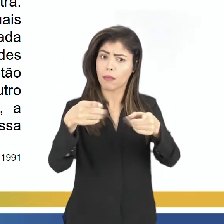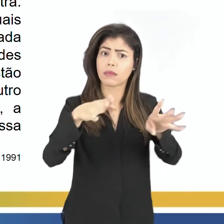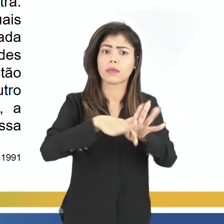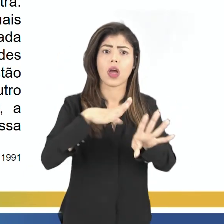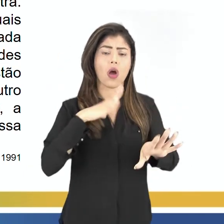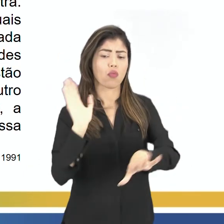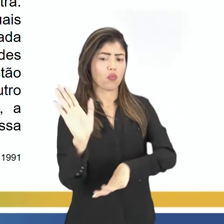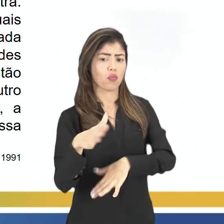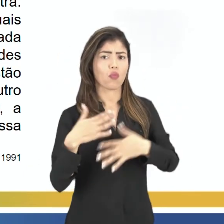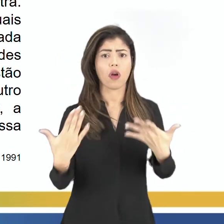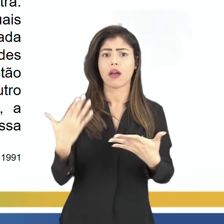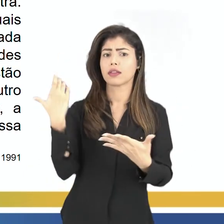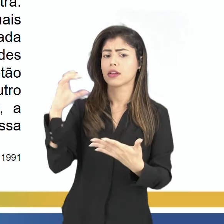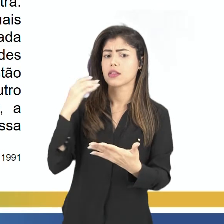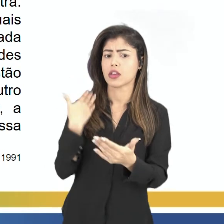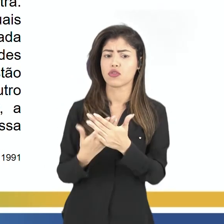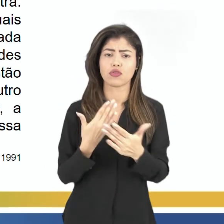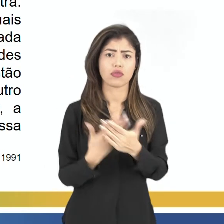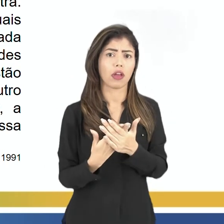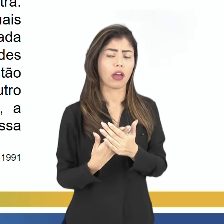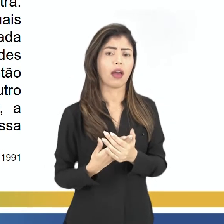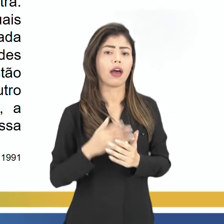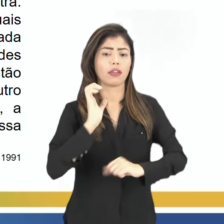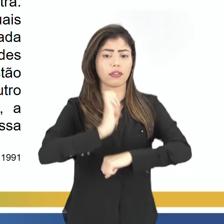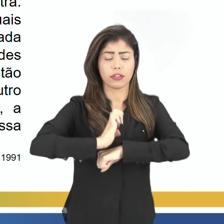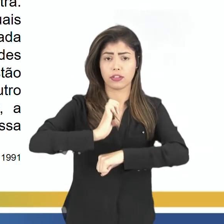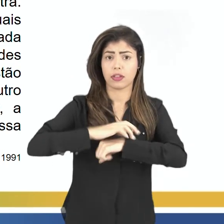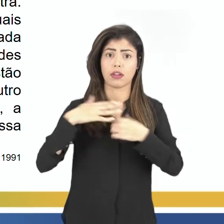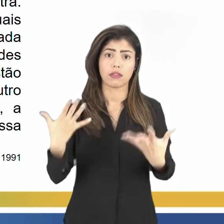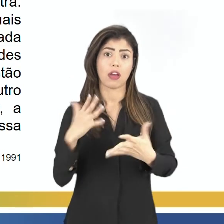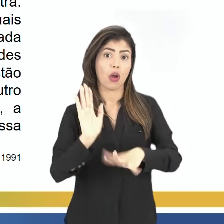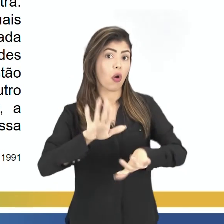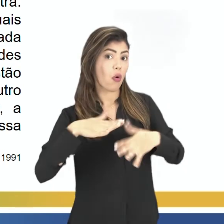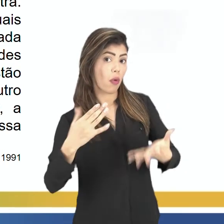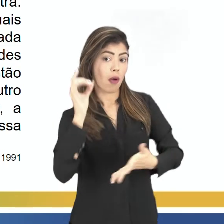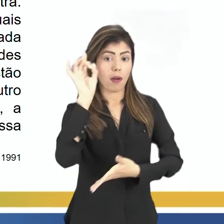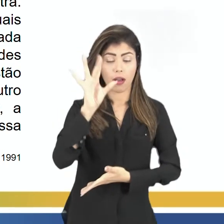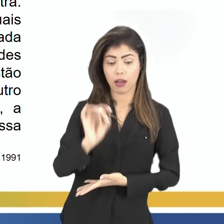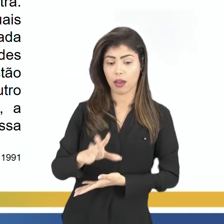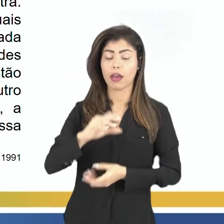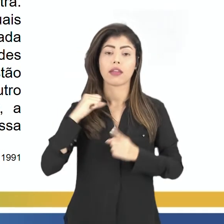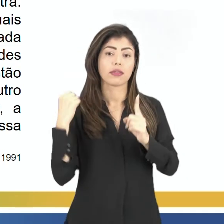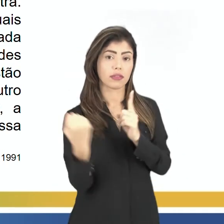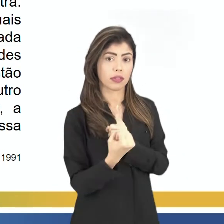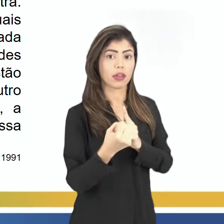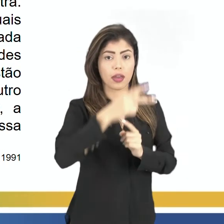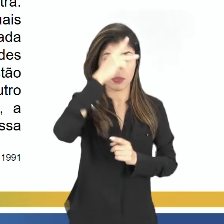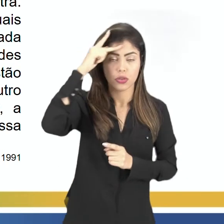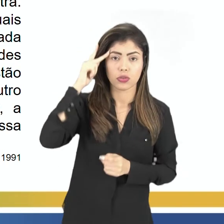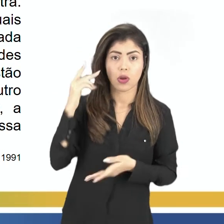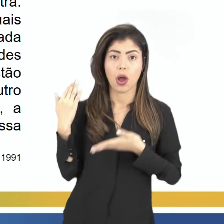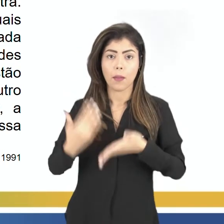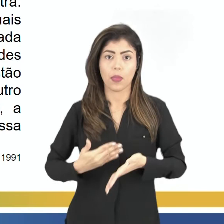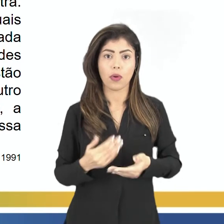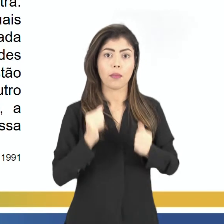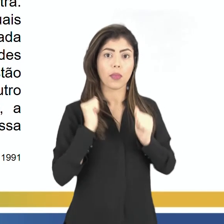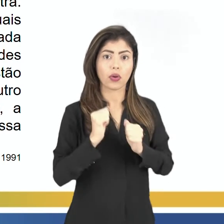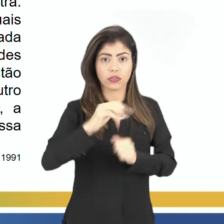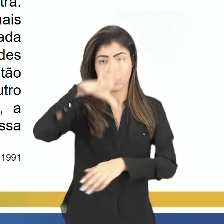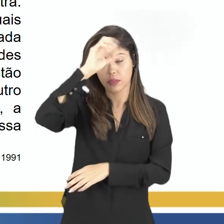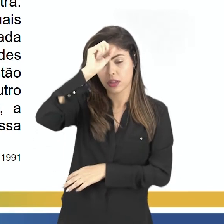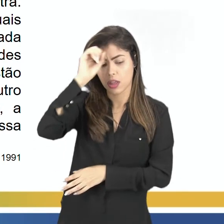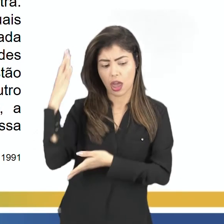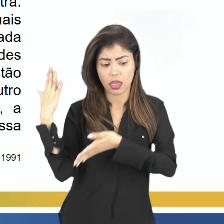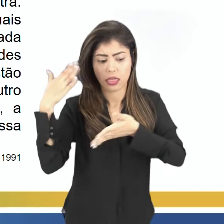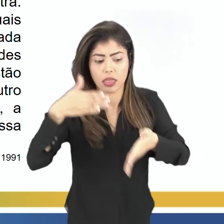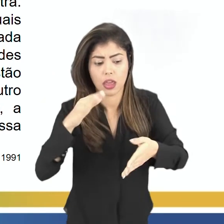quais as ciências que devem ser estudadas no Estado e quais são as que cada cidadão deve aprender e até que ponto. E vemos